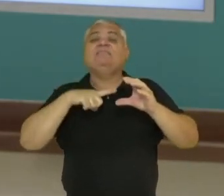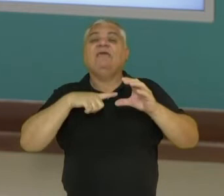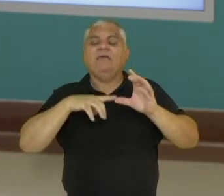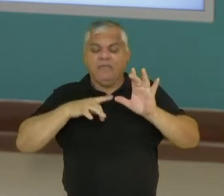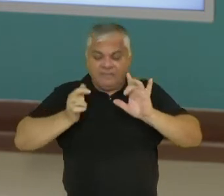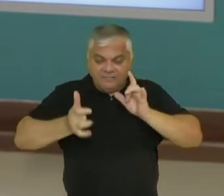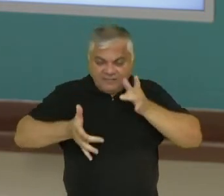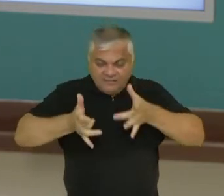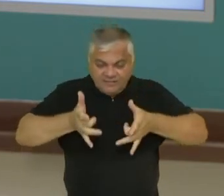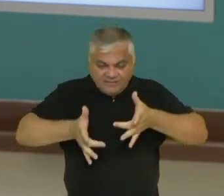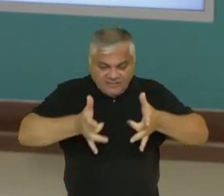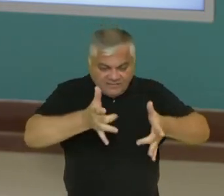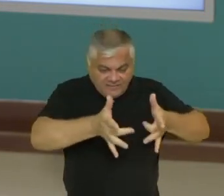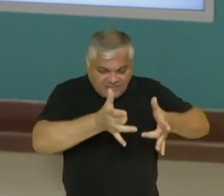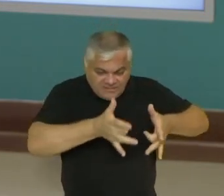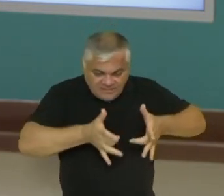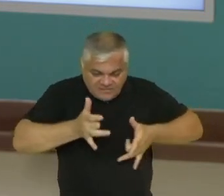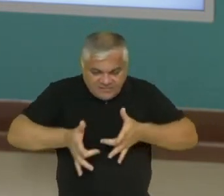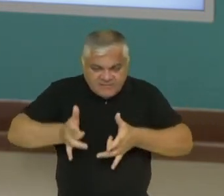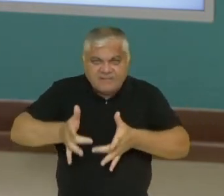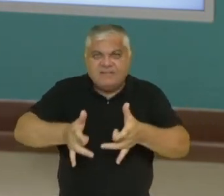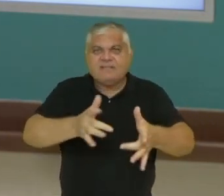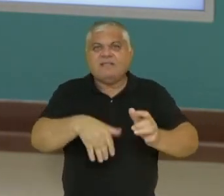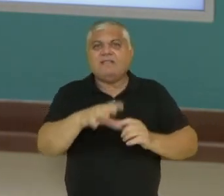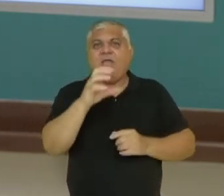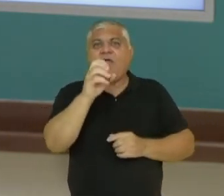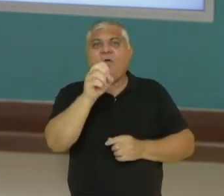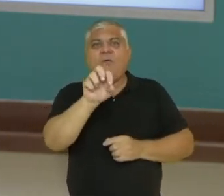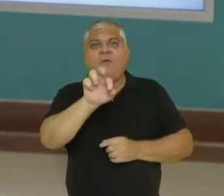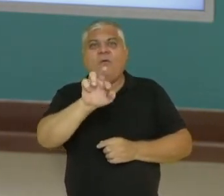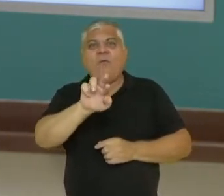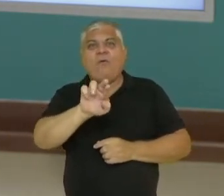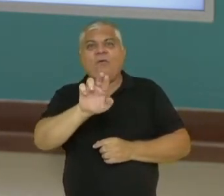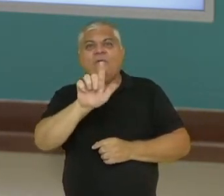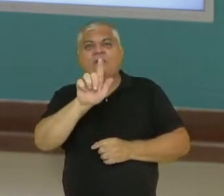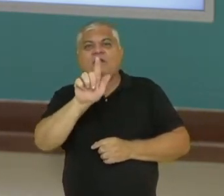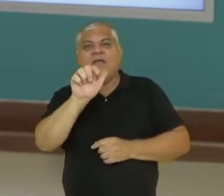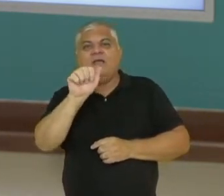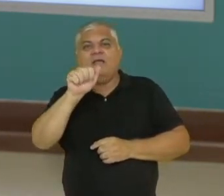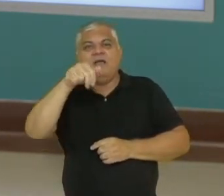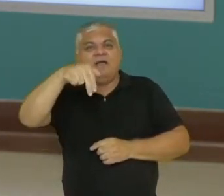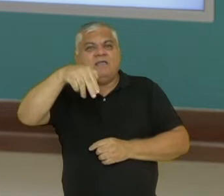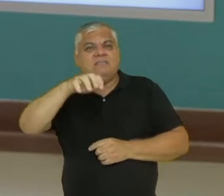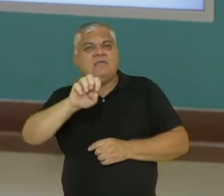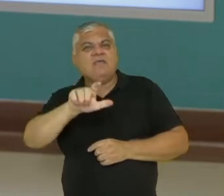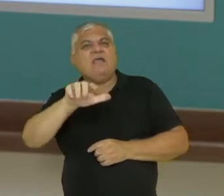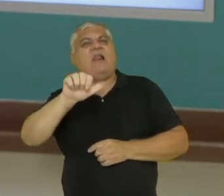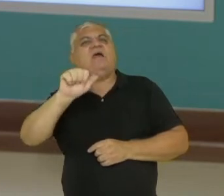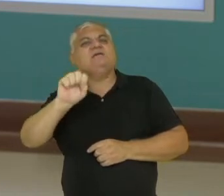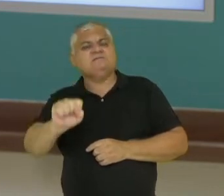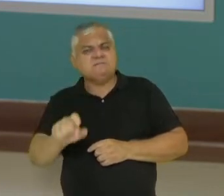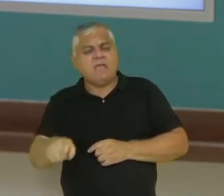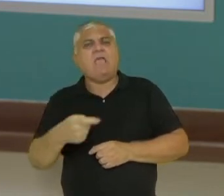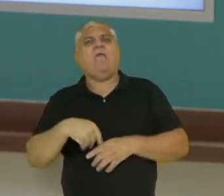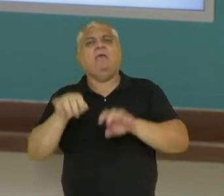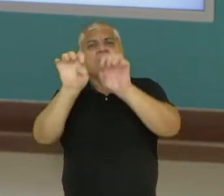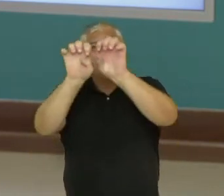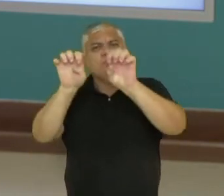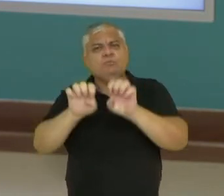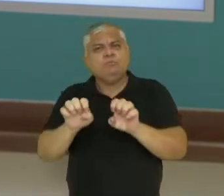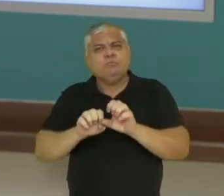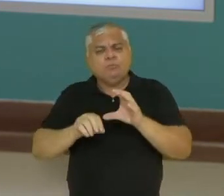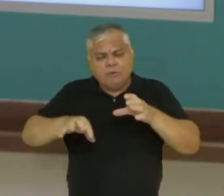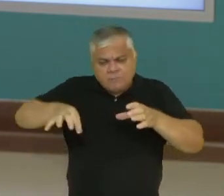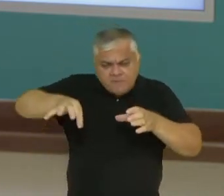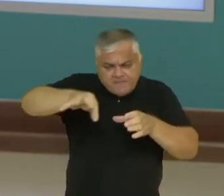as organelas citoplasmáticas. Exatamente. Essas organelas são estruturas que estão ali